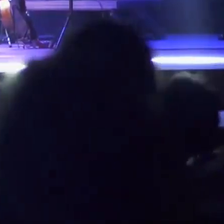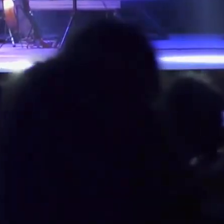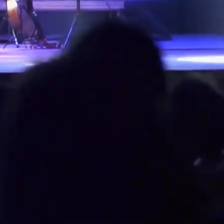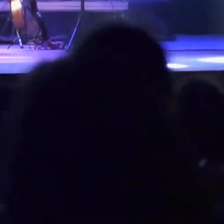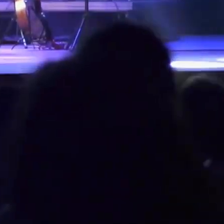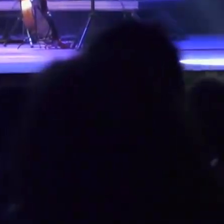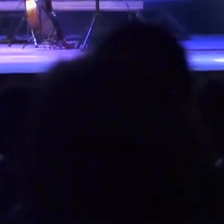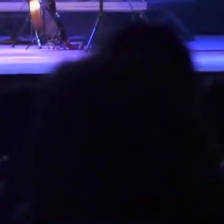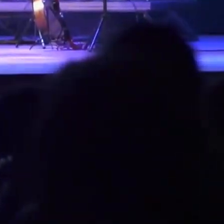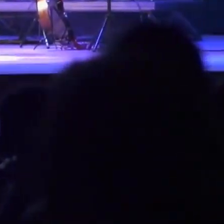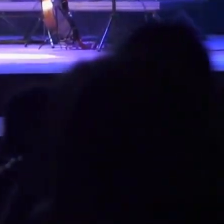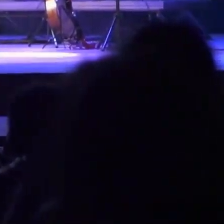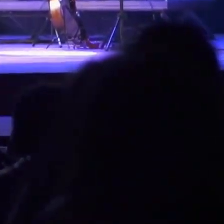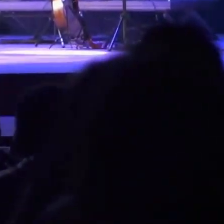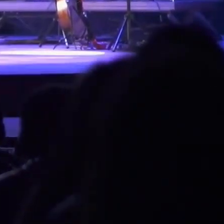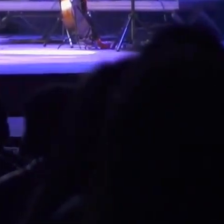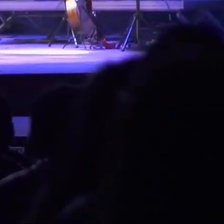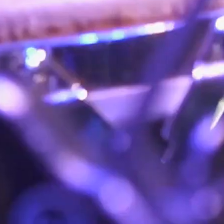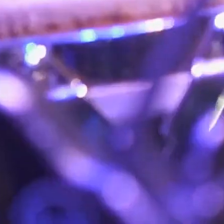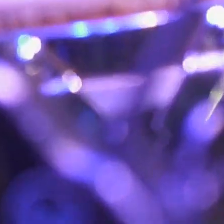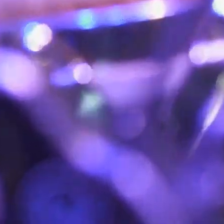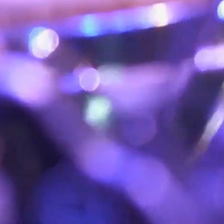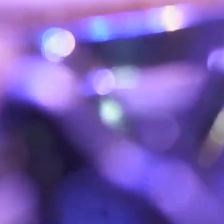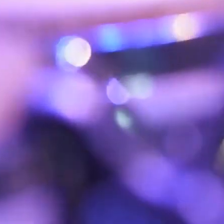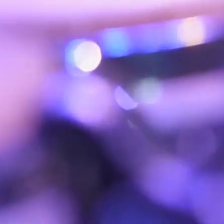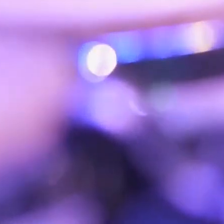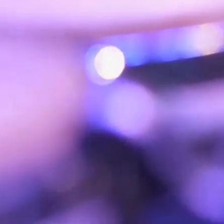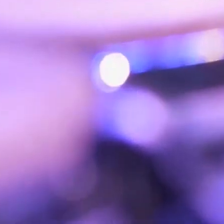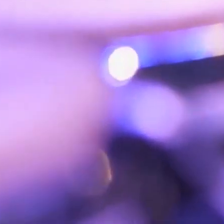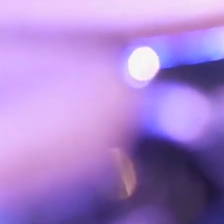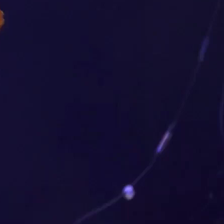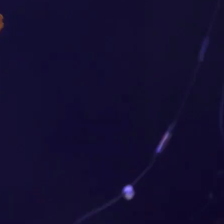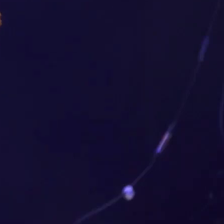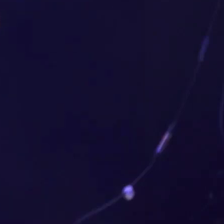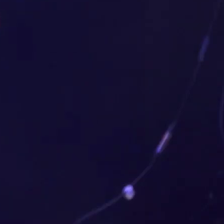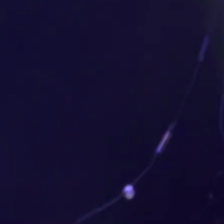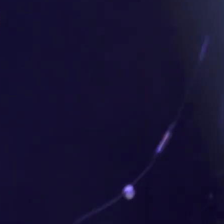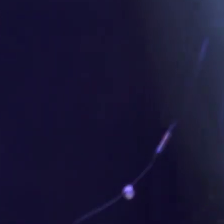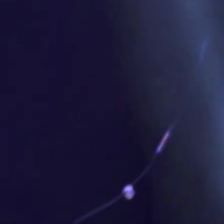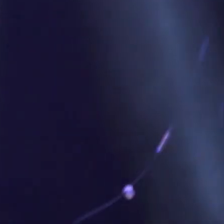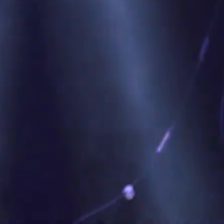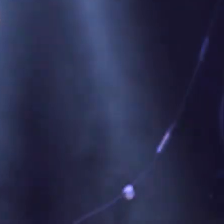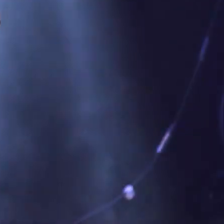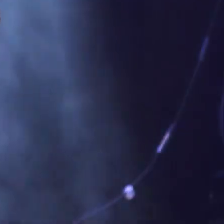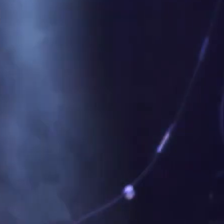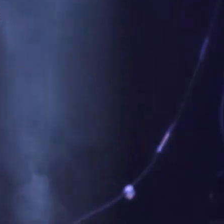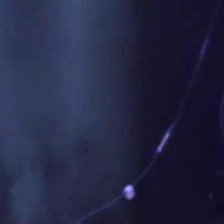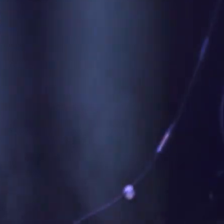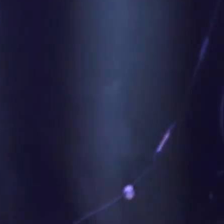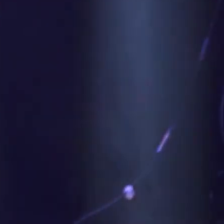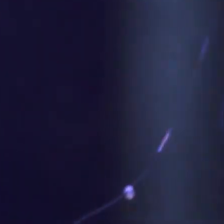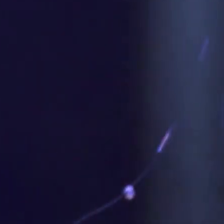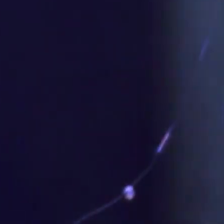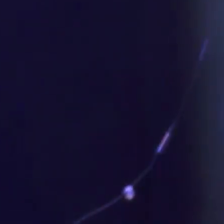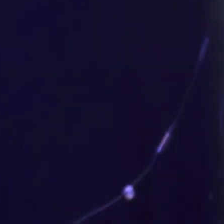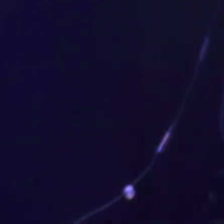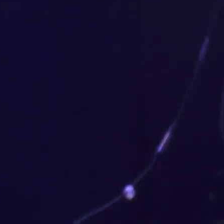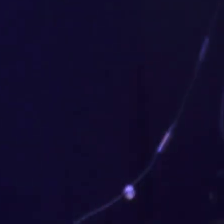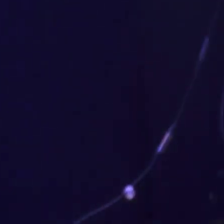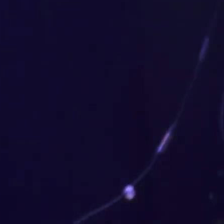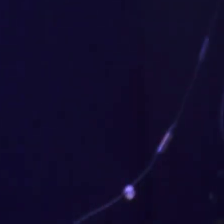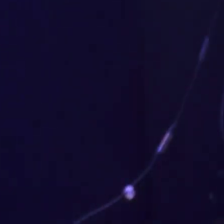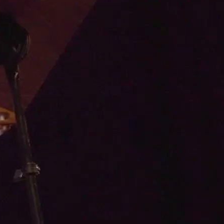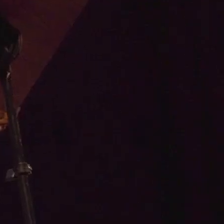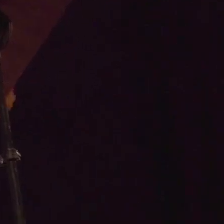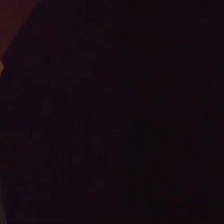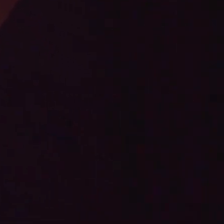alho. Era chato no balde, um cuidão pediu, mas entojado, que desmentidura. Numa gabulice, pai d'égua que só pois